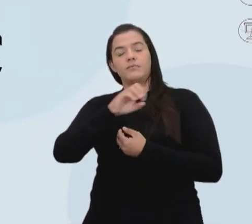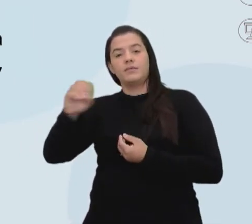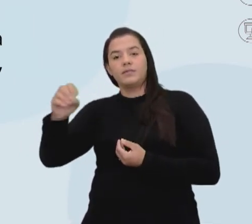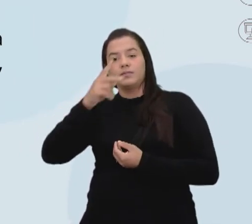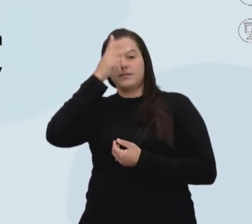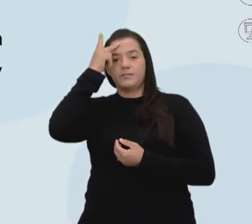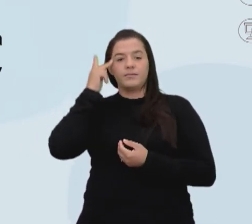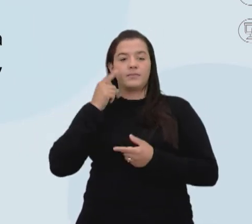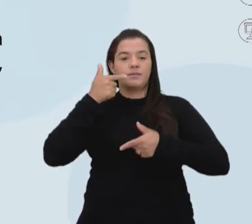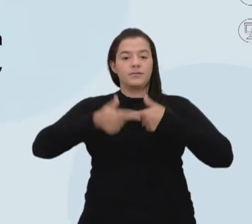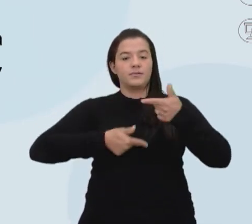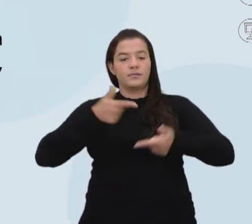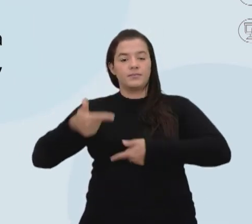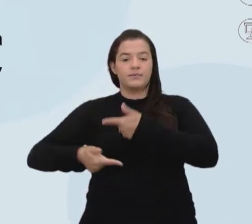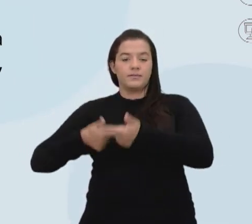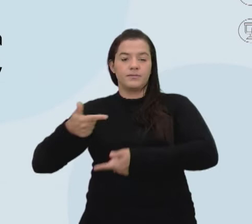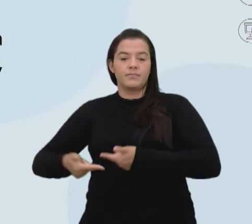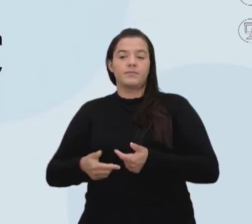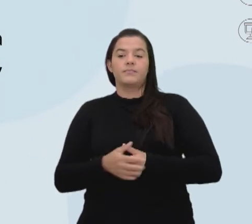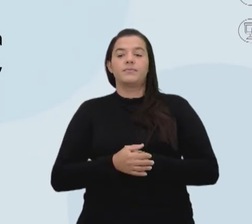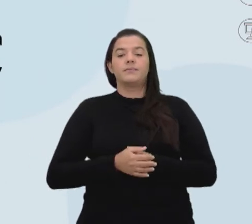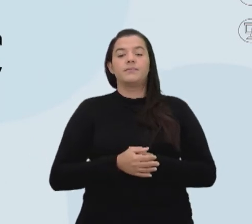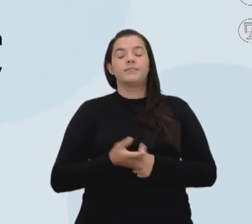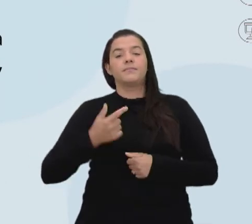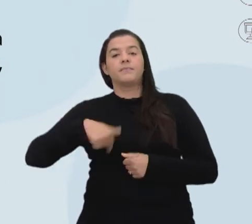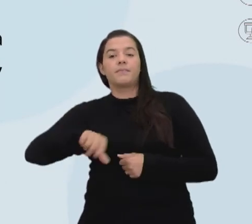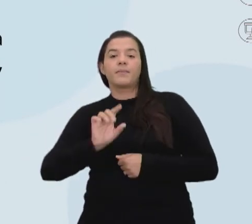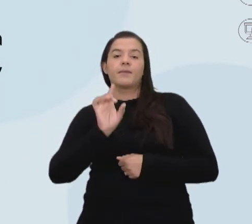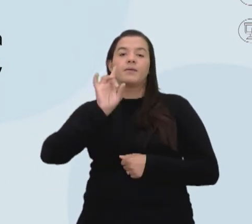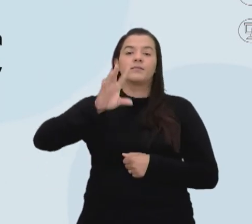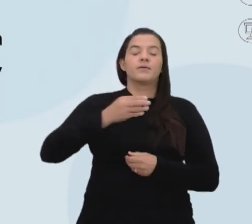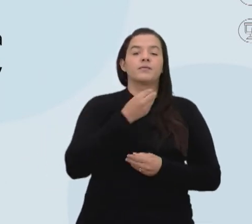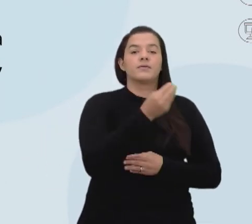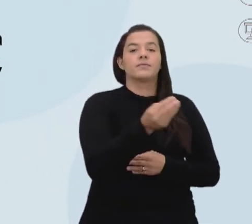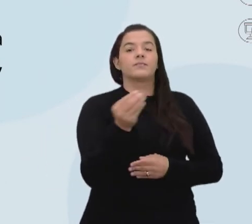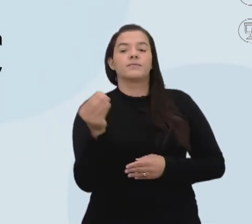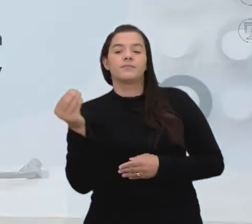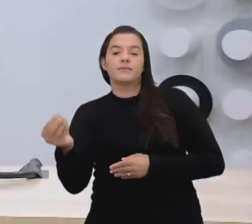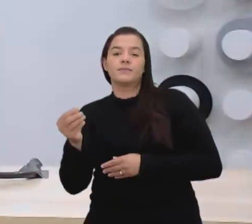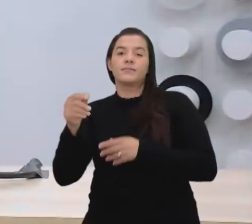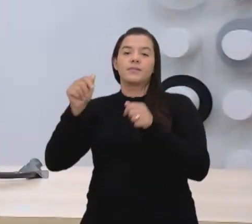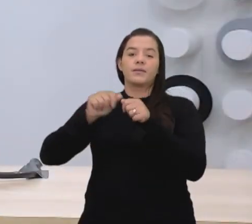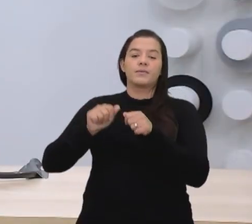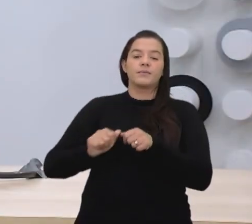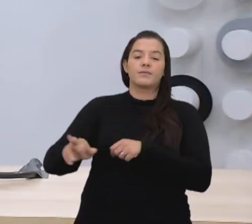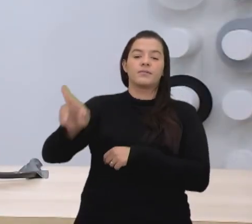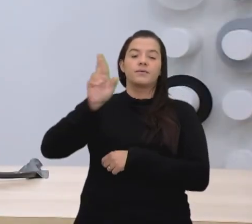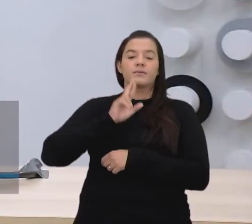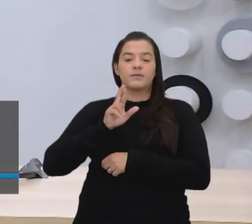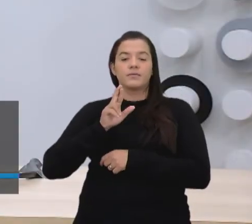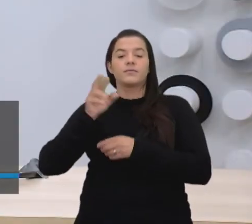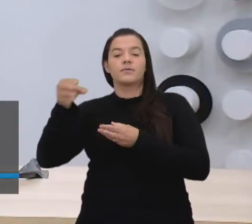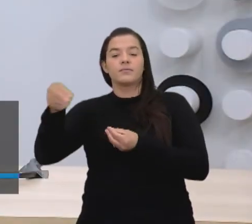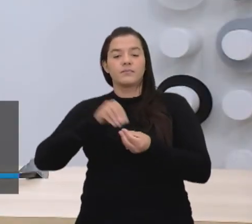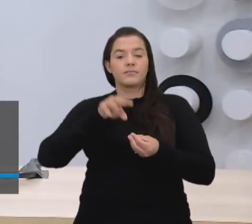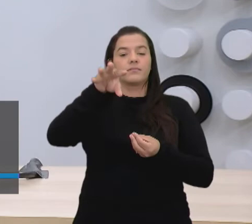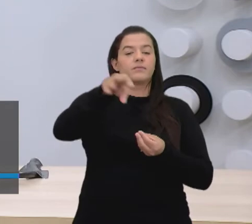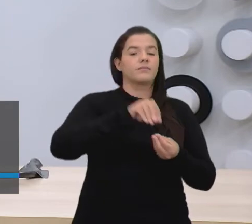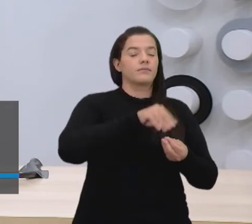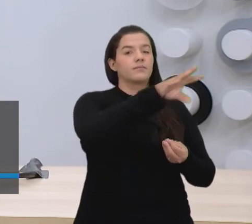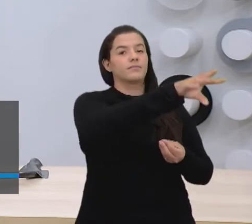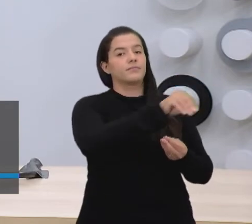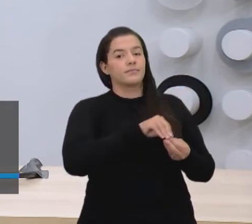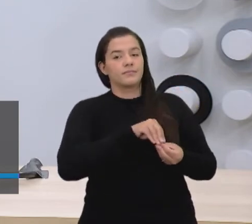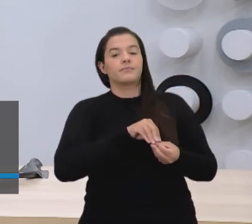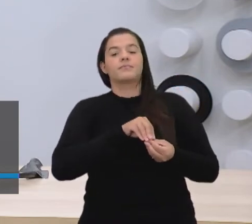Olha o trabalho que ia dar, É né? o trabalho, né? Mas o problema não era nem só entregar. Olha. O problema era obter a resposta, ter que pegar de volta e o pior